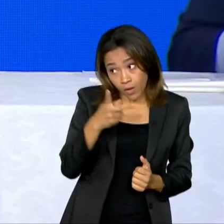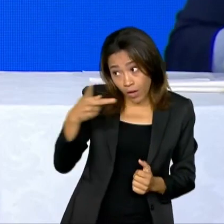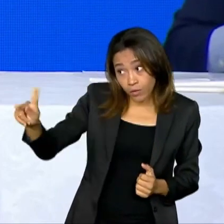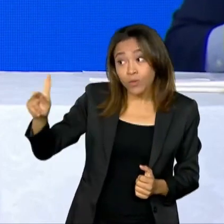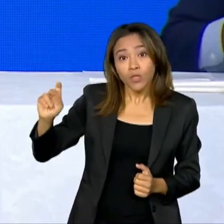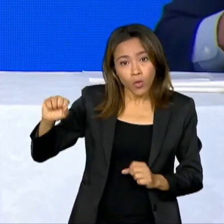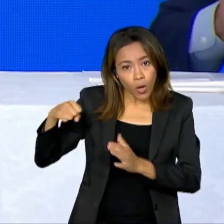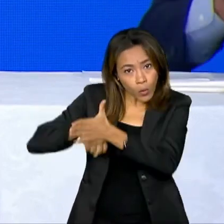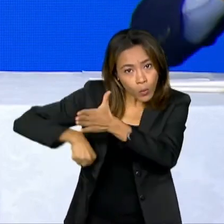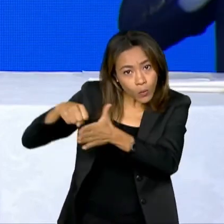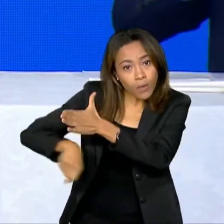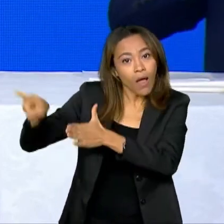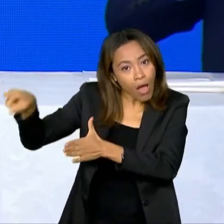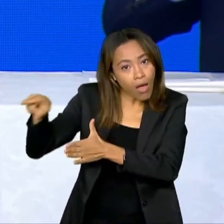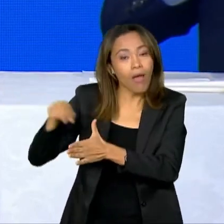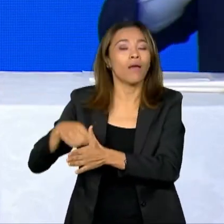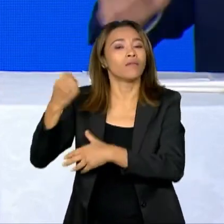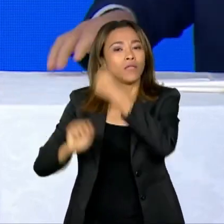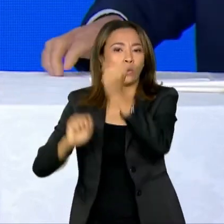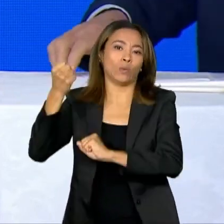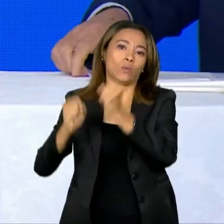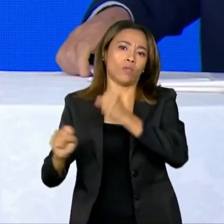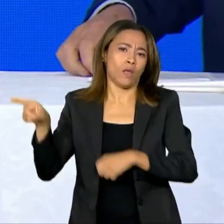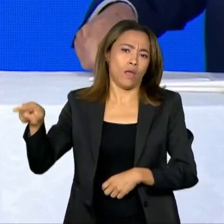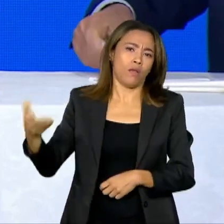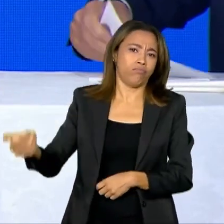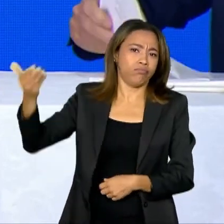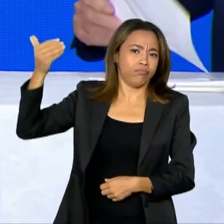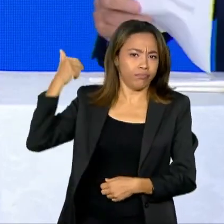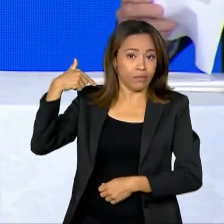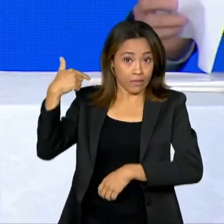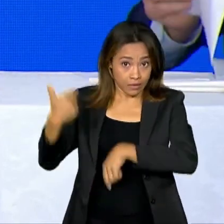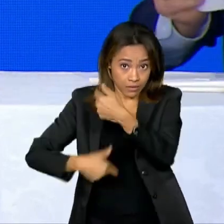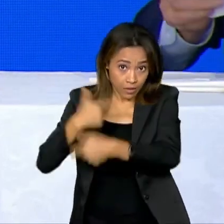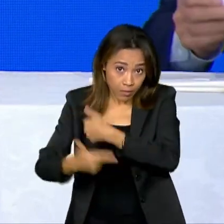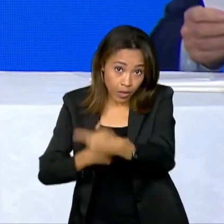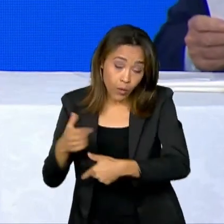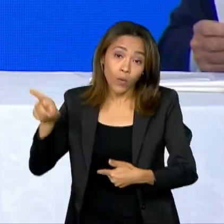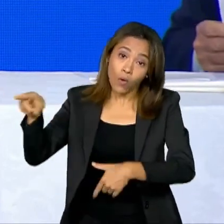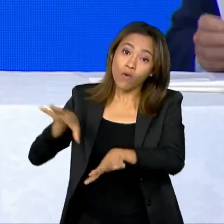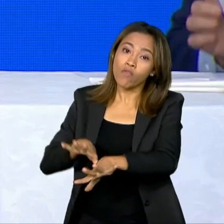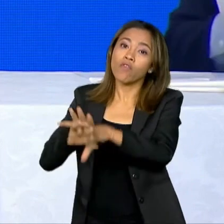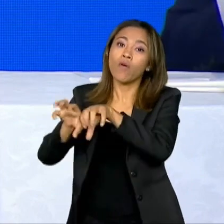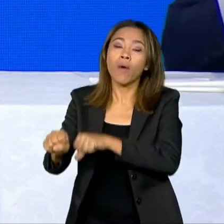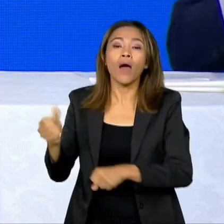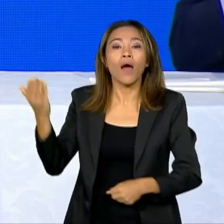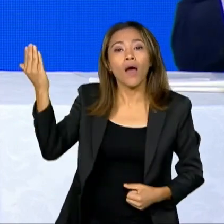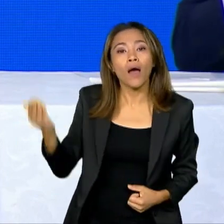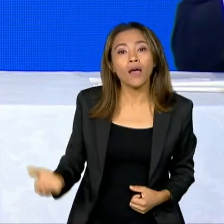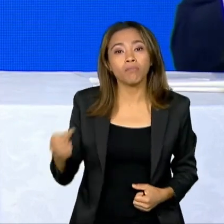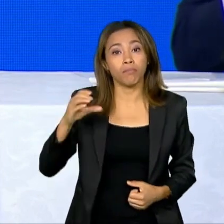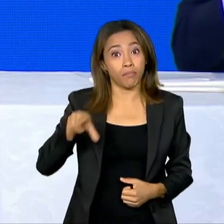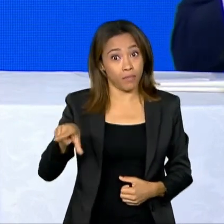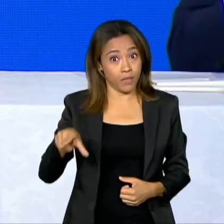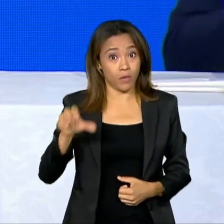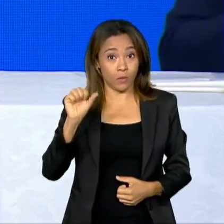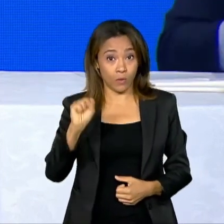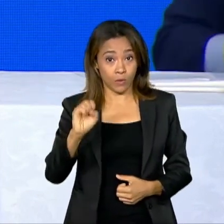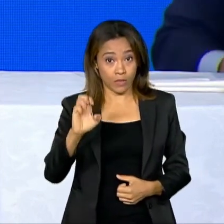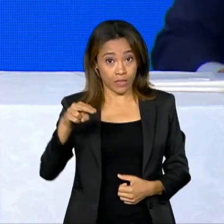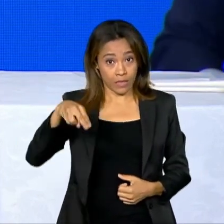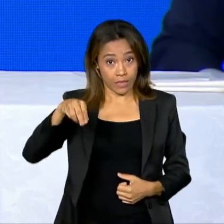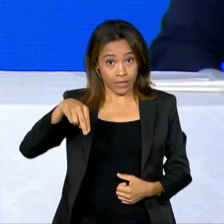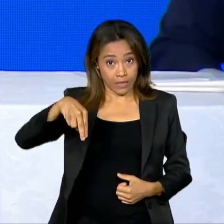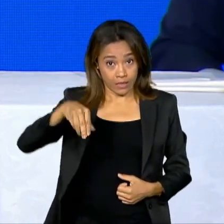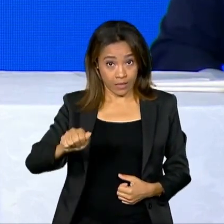indústria. Trabalhador da indústria, formado pelo Senai, Luiz Marinho, diplomado pelo